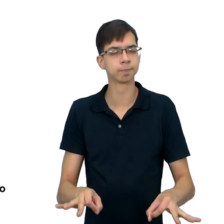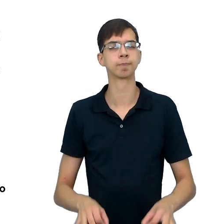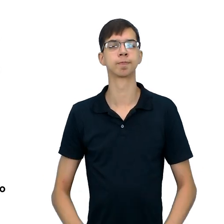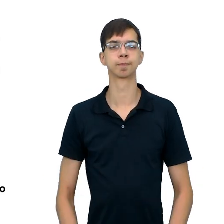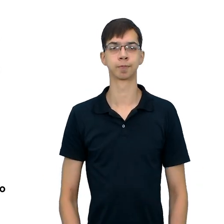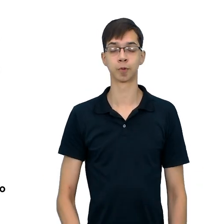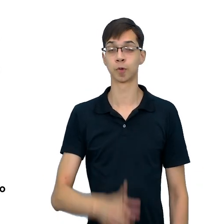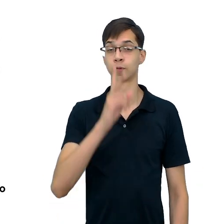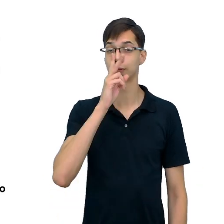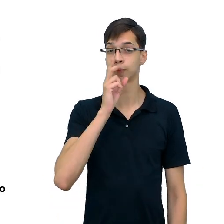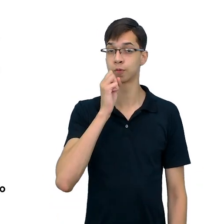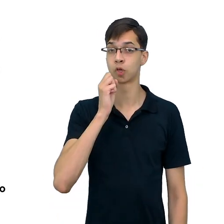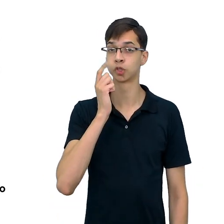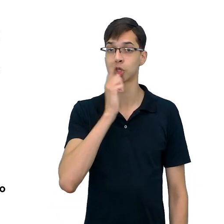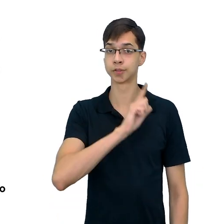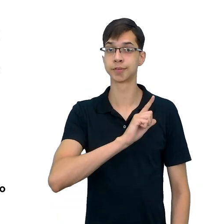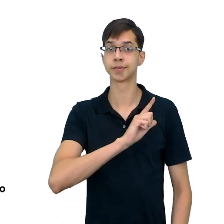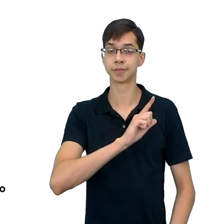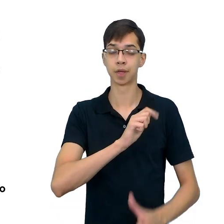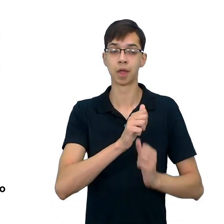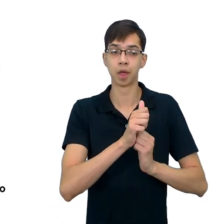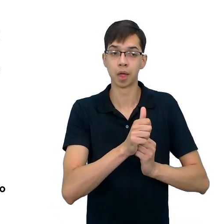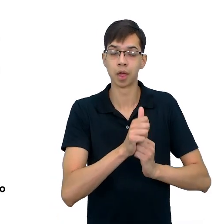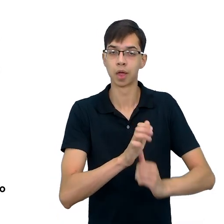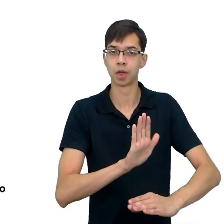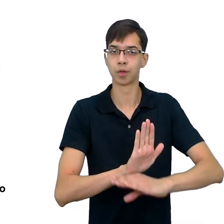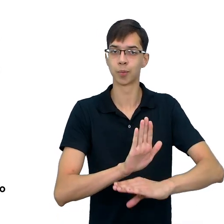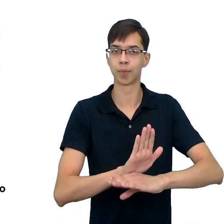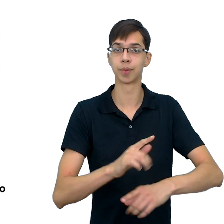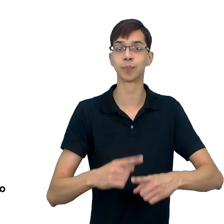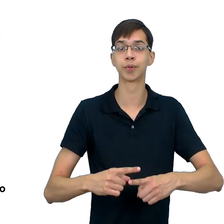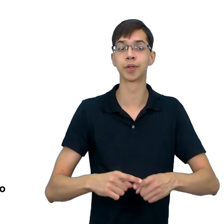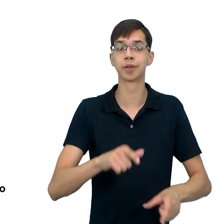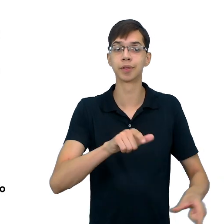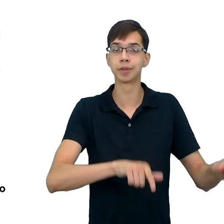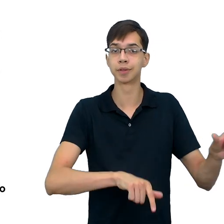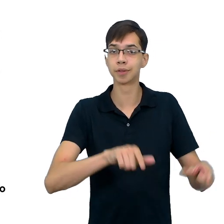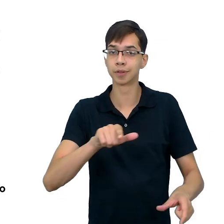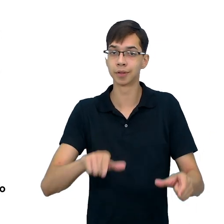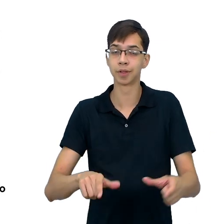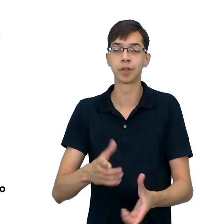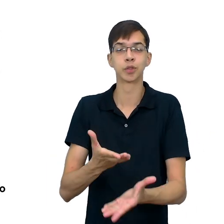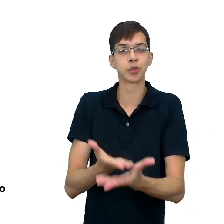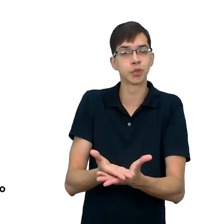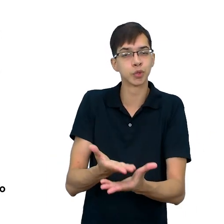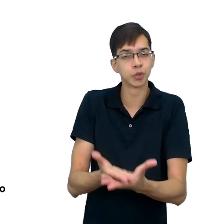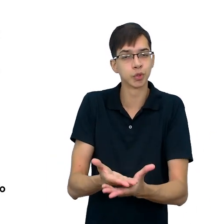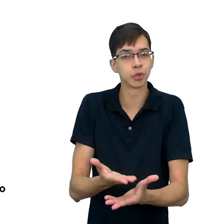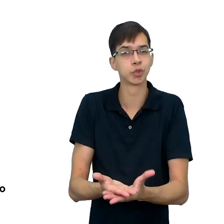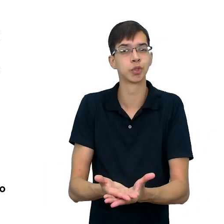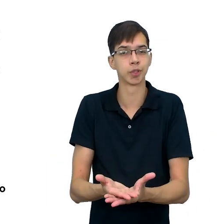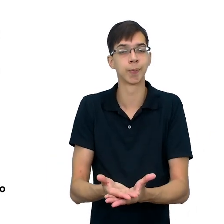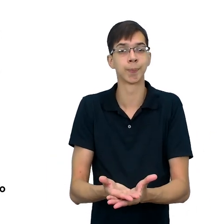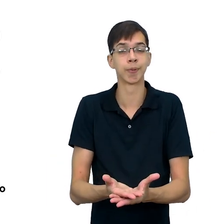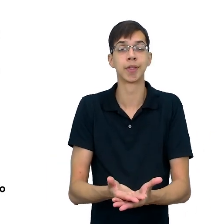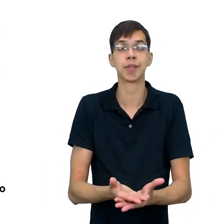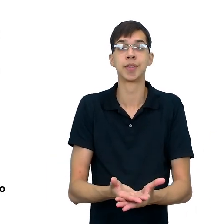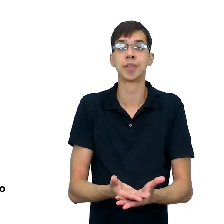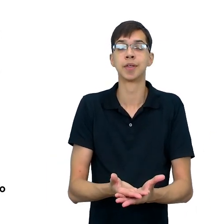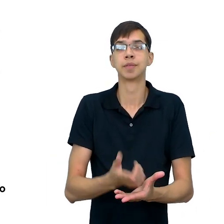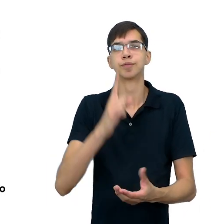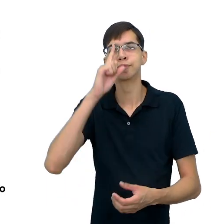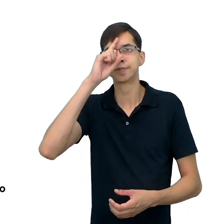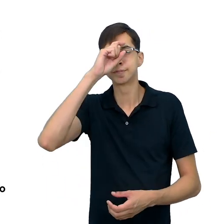eficaz para que os estudantes com maiores dificuldades eles consigam sentir pertencentes